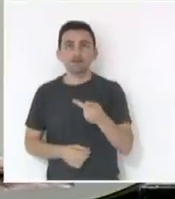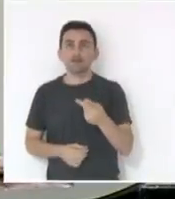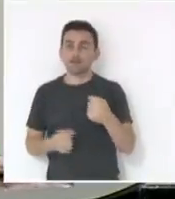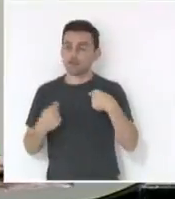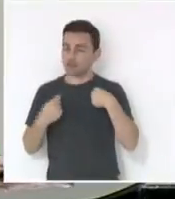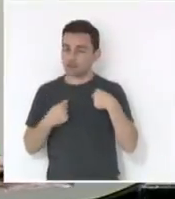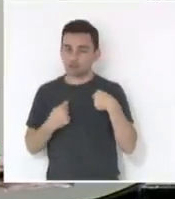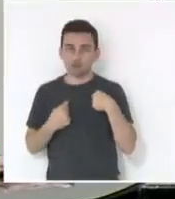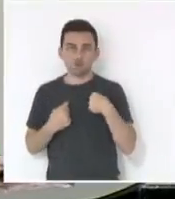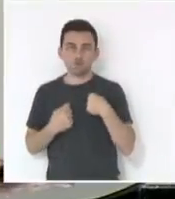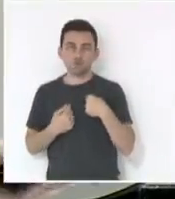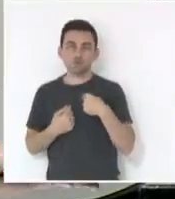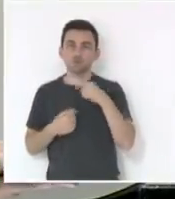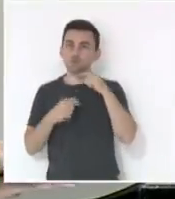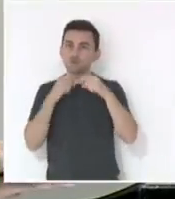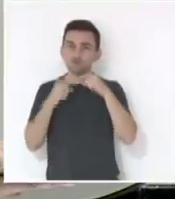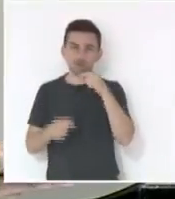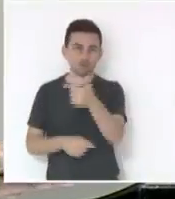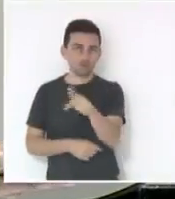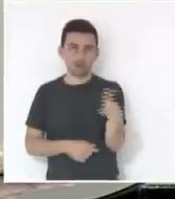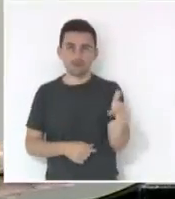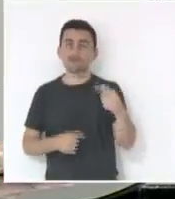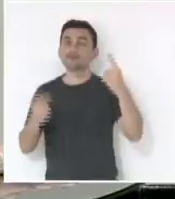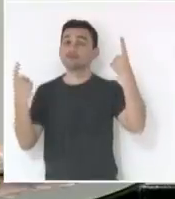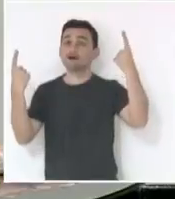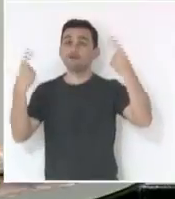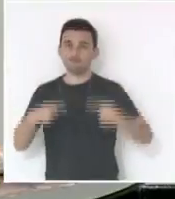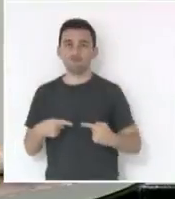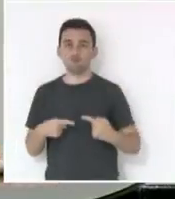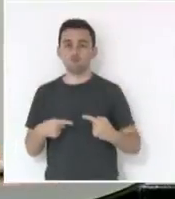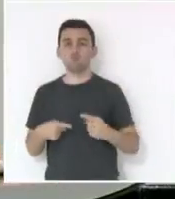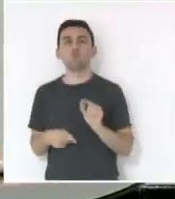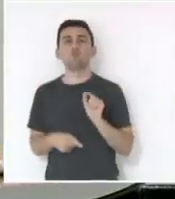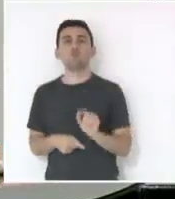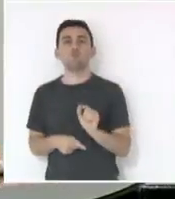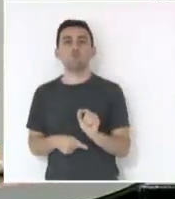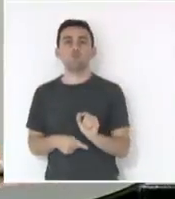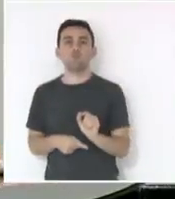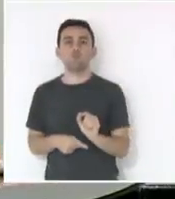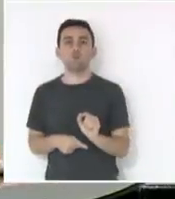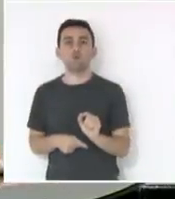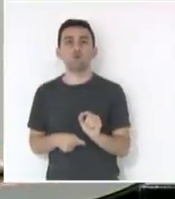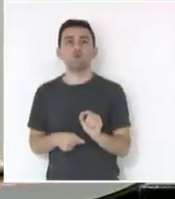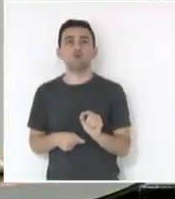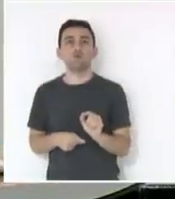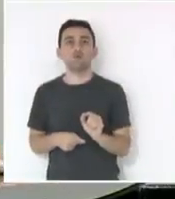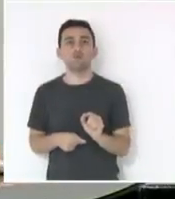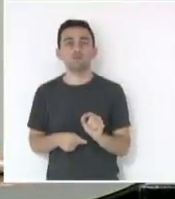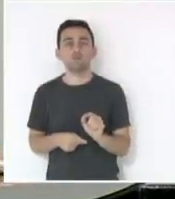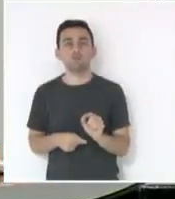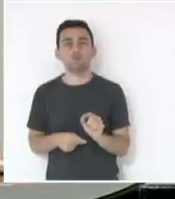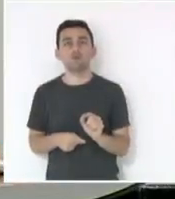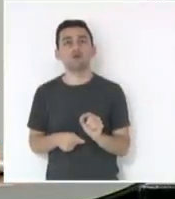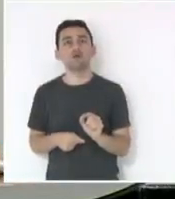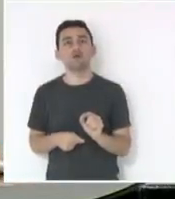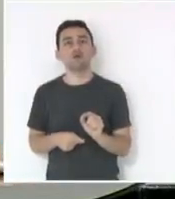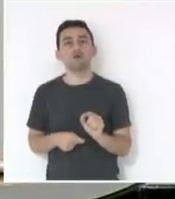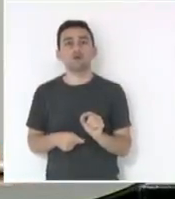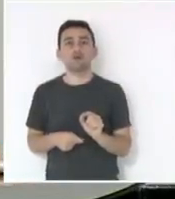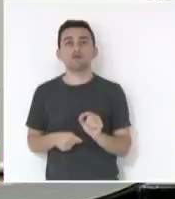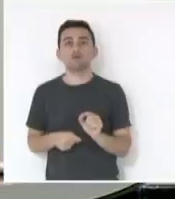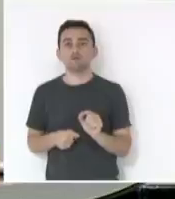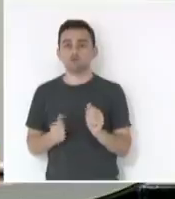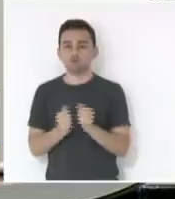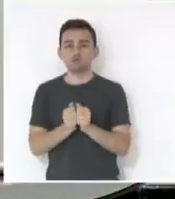dúvida nenhuma que um dos grandes desafios ao lado dos tradicionais desafios